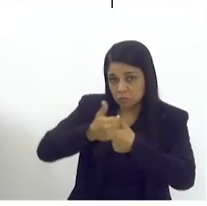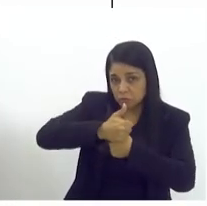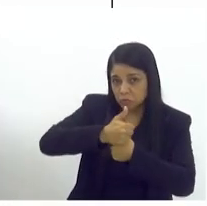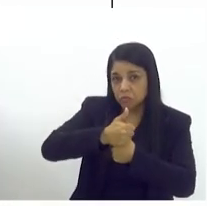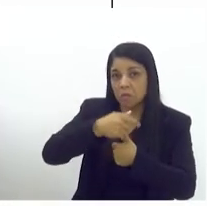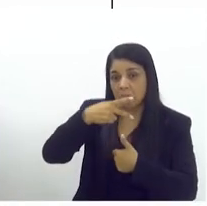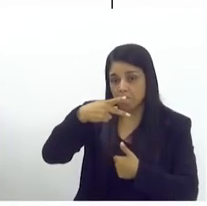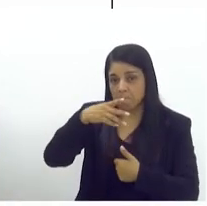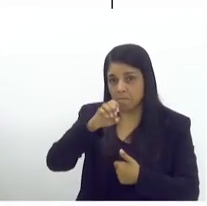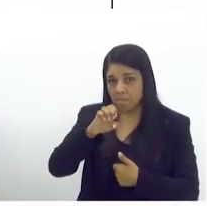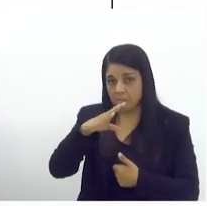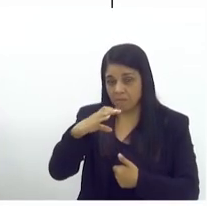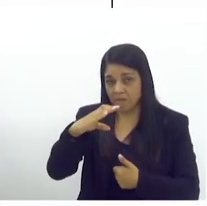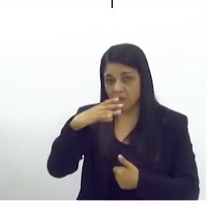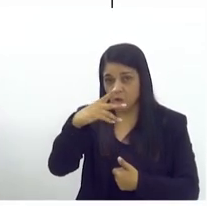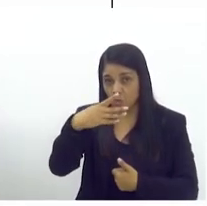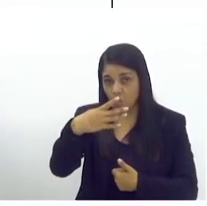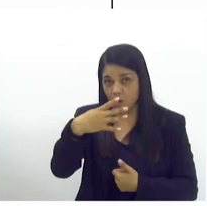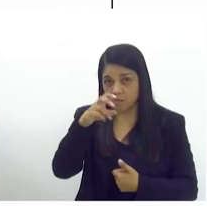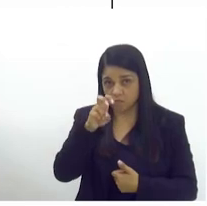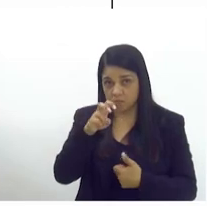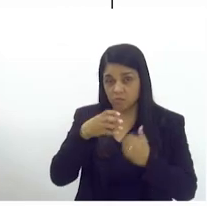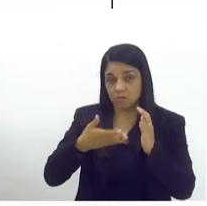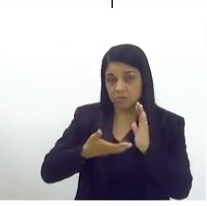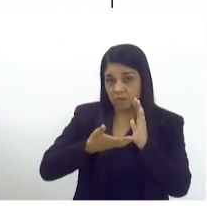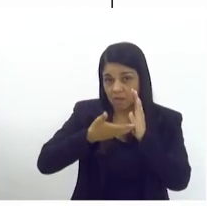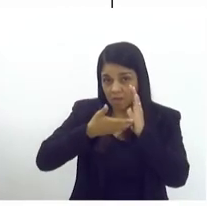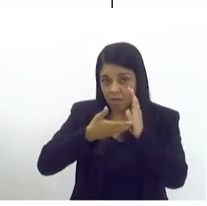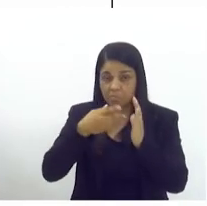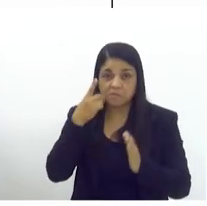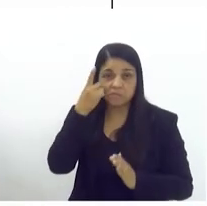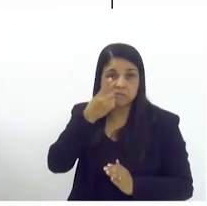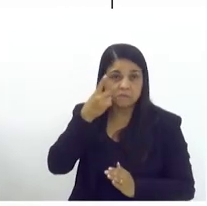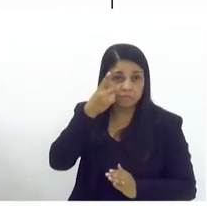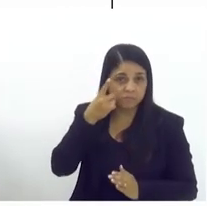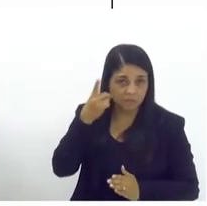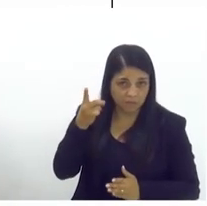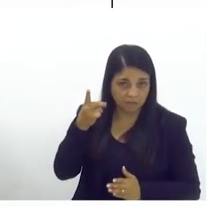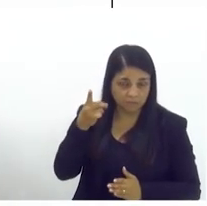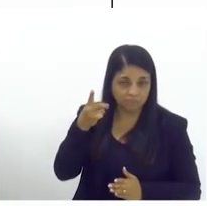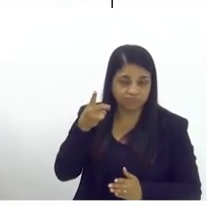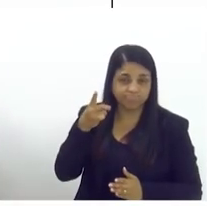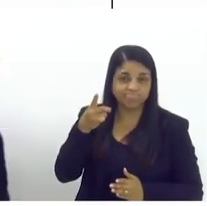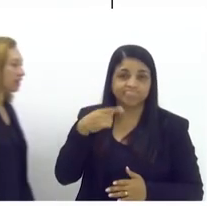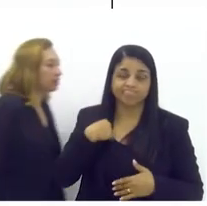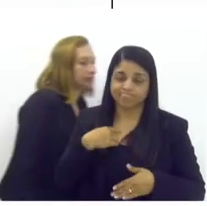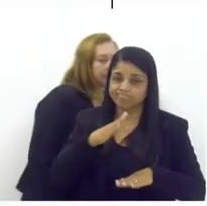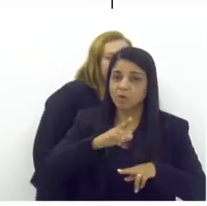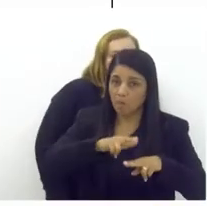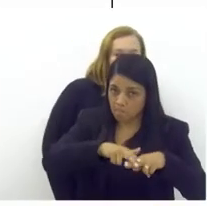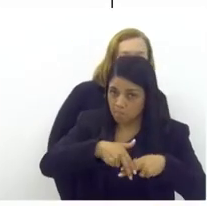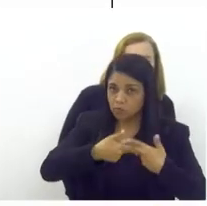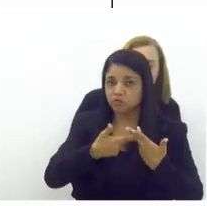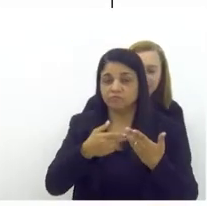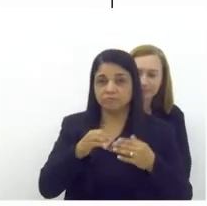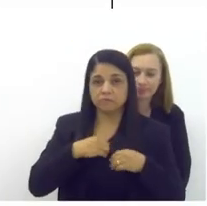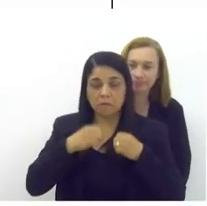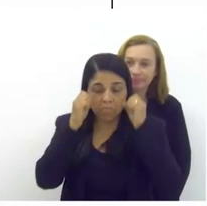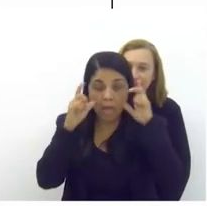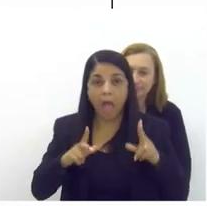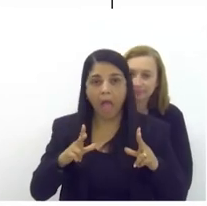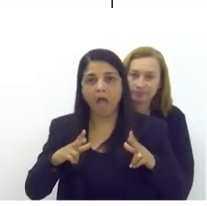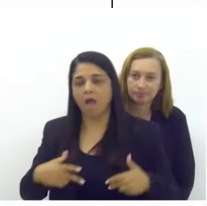Pet 45 na Câmara de Deputados que tem sido motivo de perplexidade